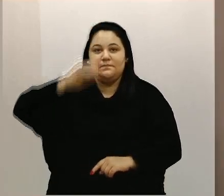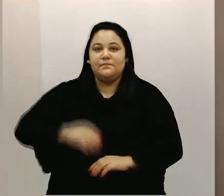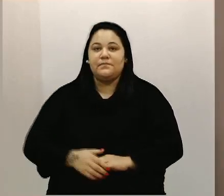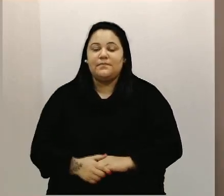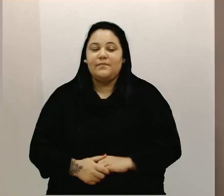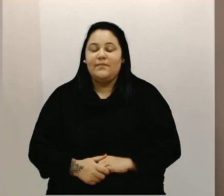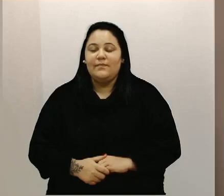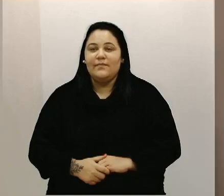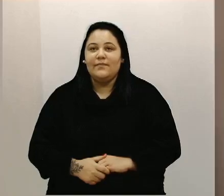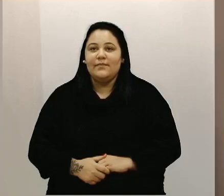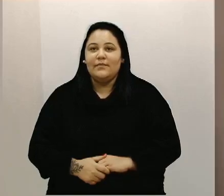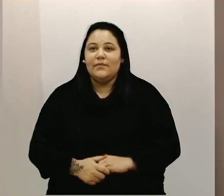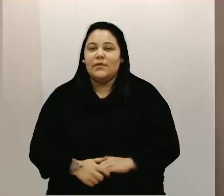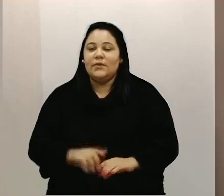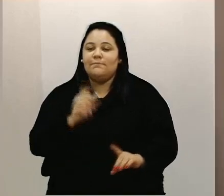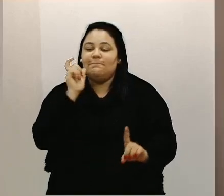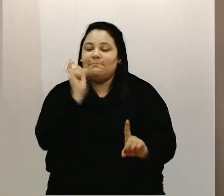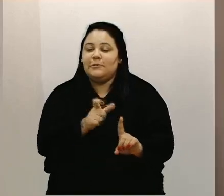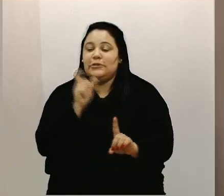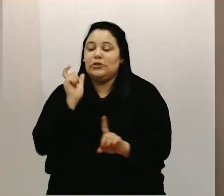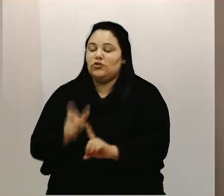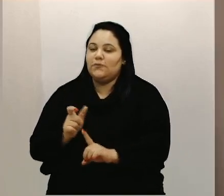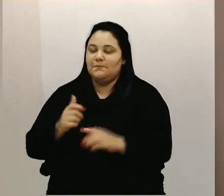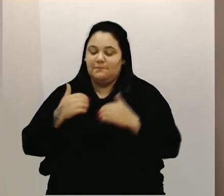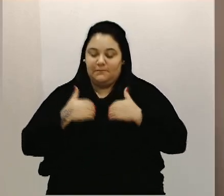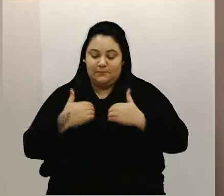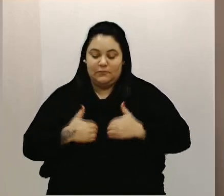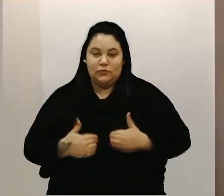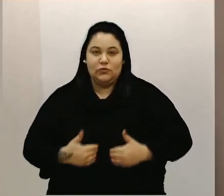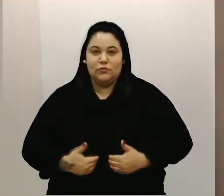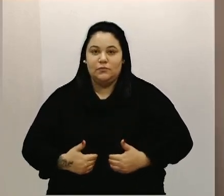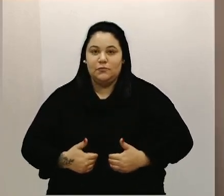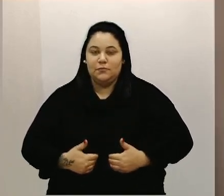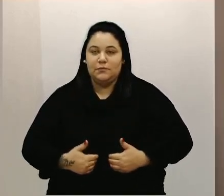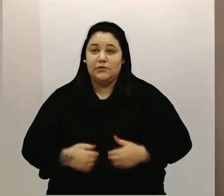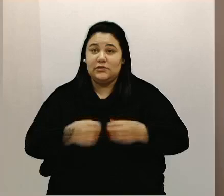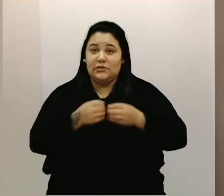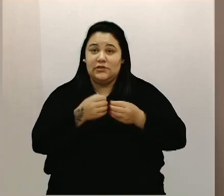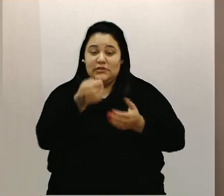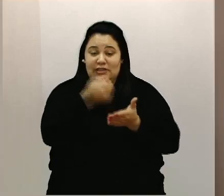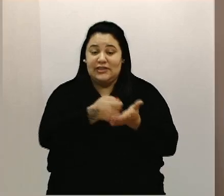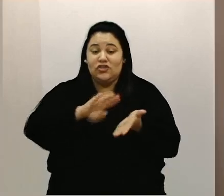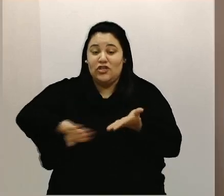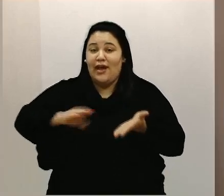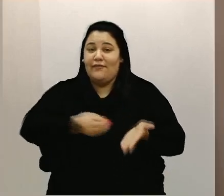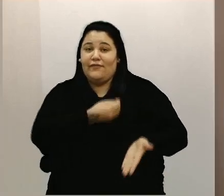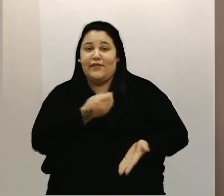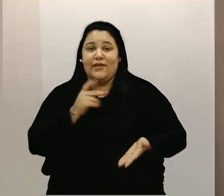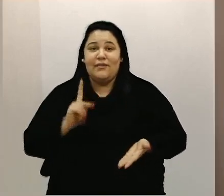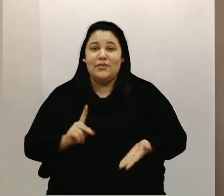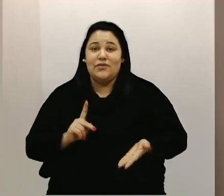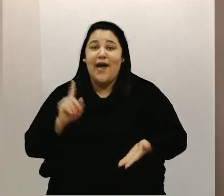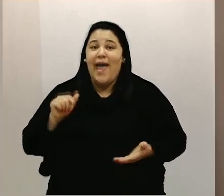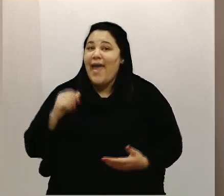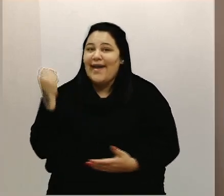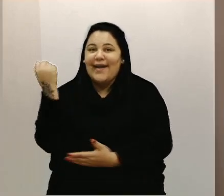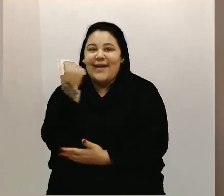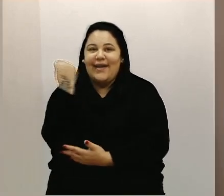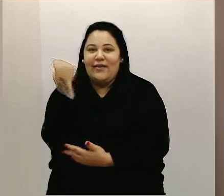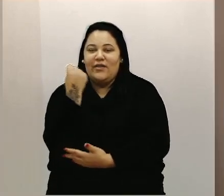São agressões físicas que tentam tirar a vida de um ser humano. É gravíssimo